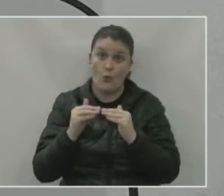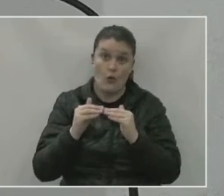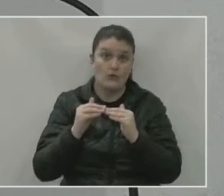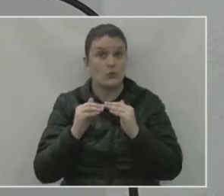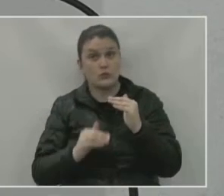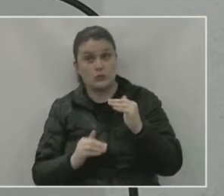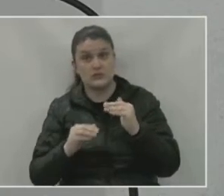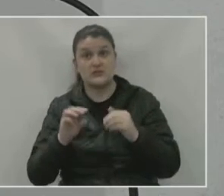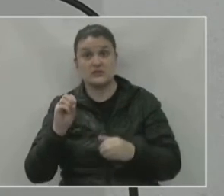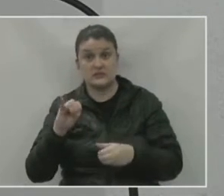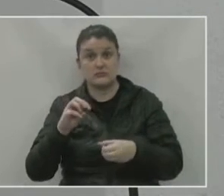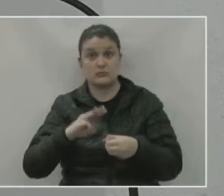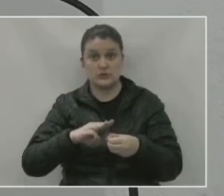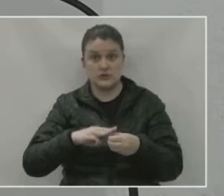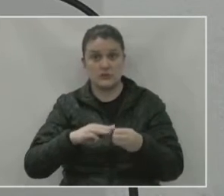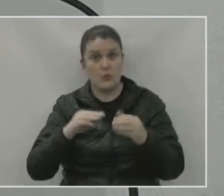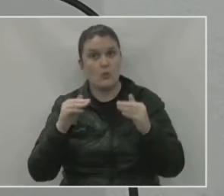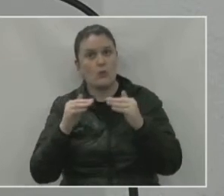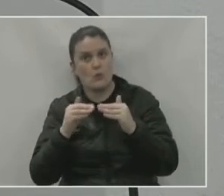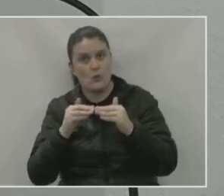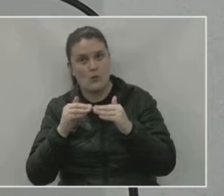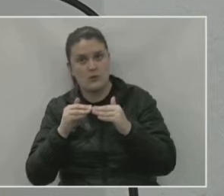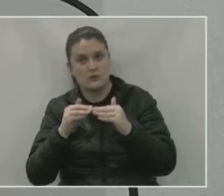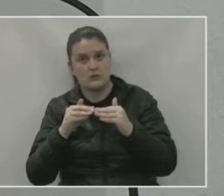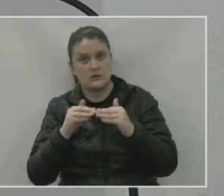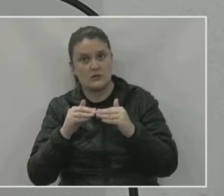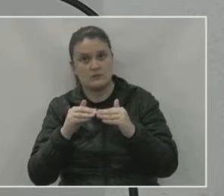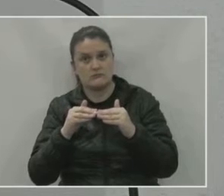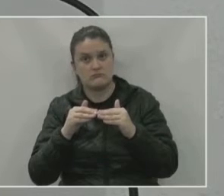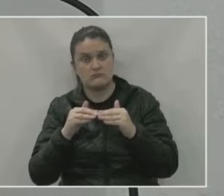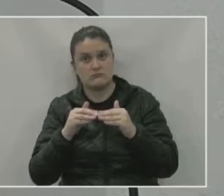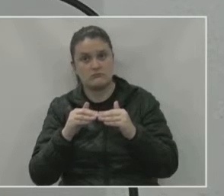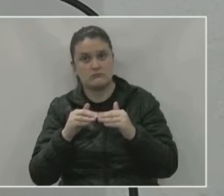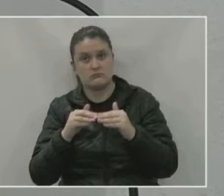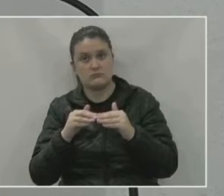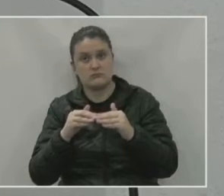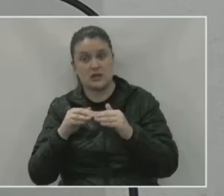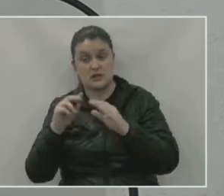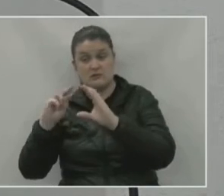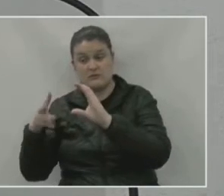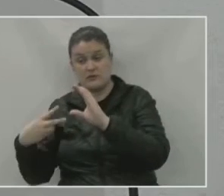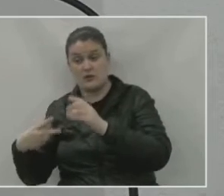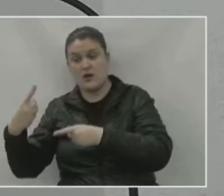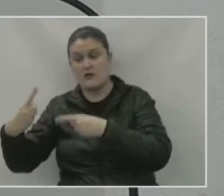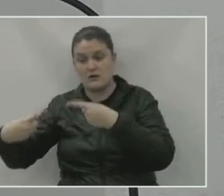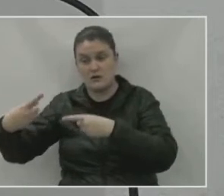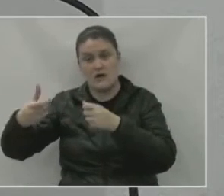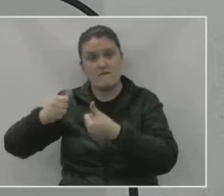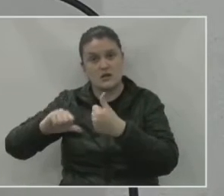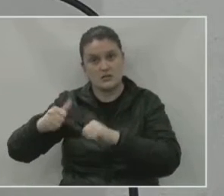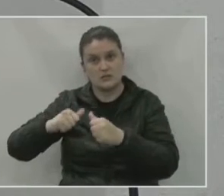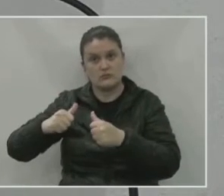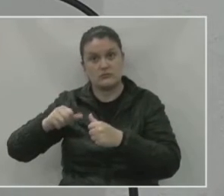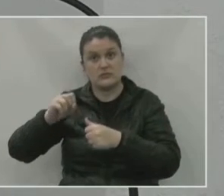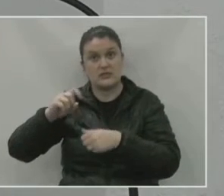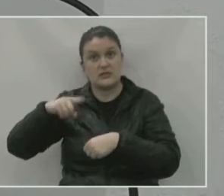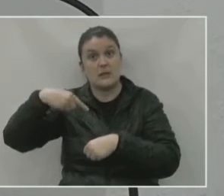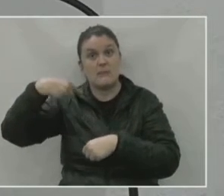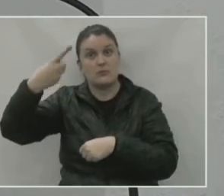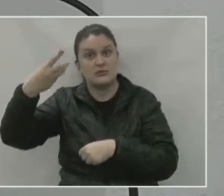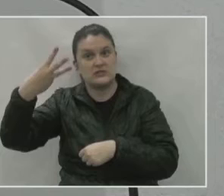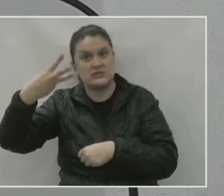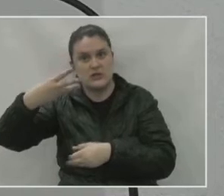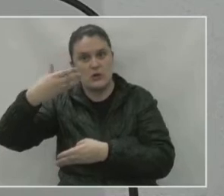município concordou, passa para a apreciação da Câmara. Agora, a construção é outra etapa.